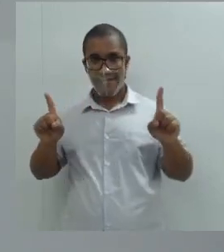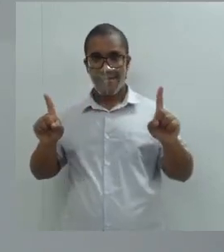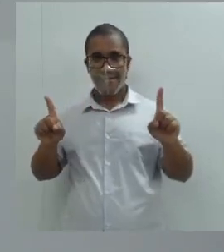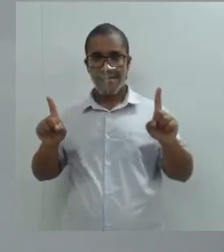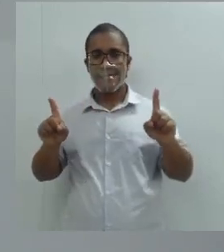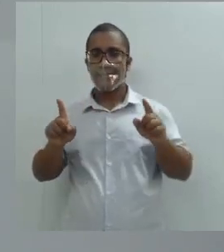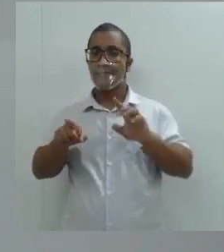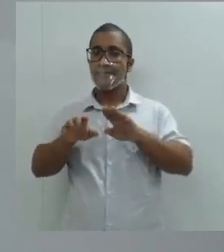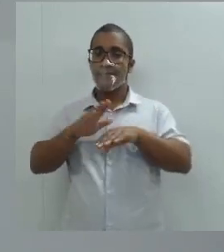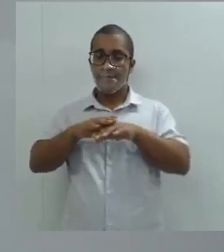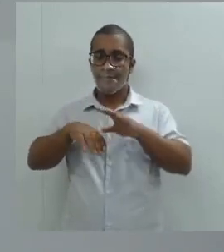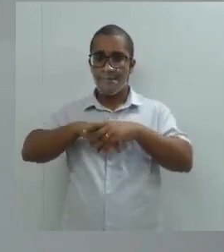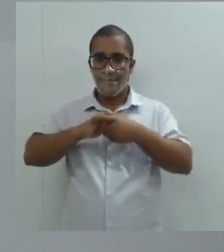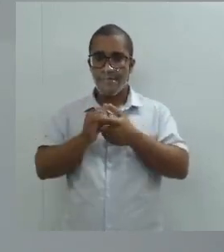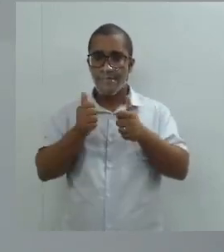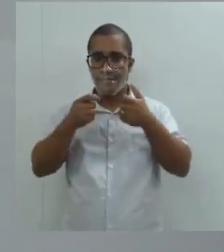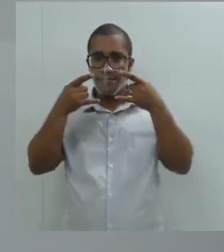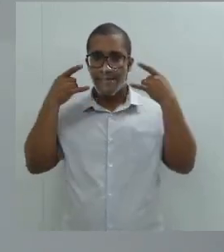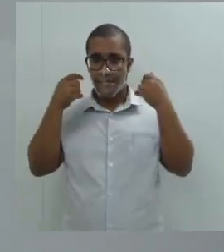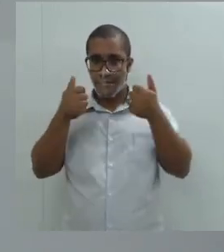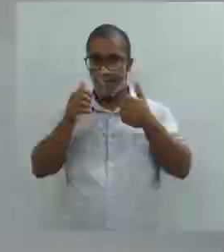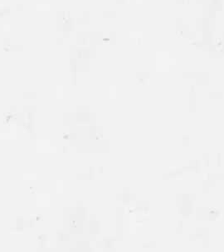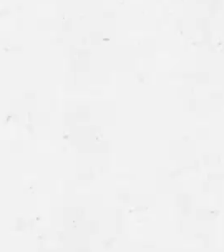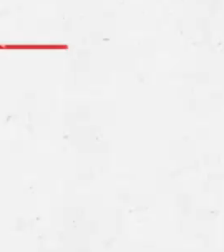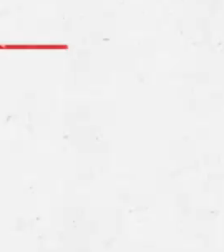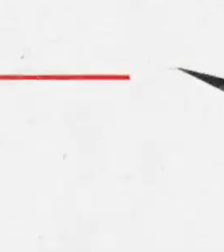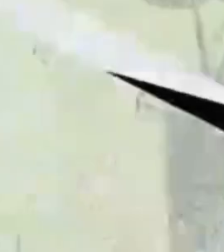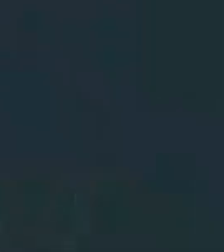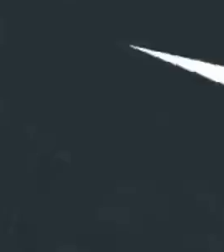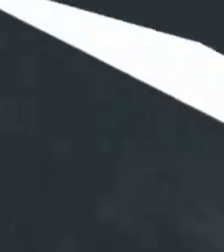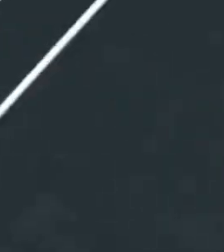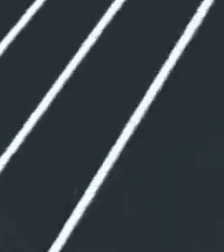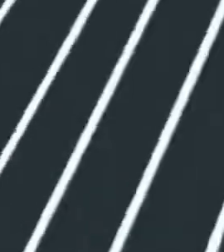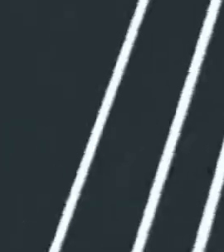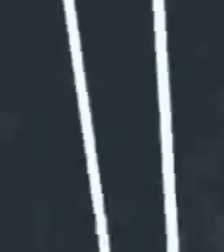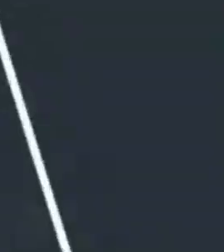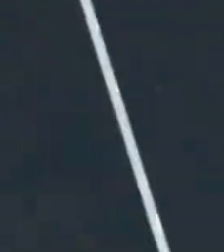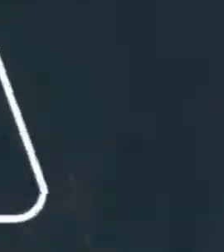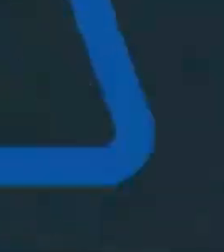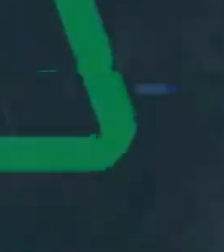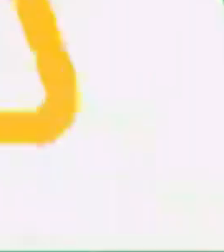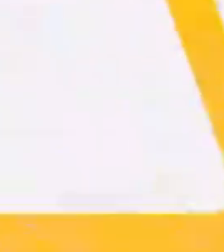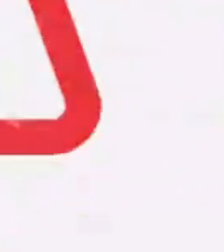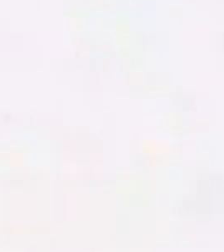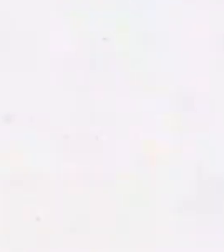social, higienizar as mãos sempre e usar máscara. Tchau.